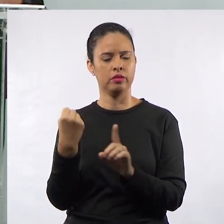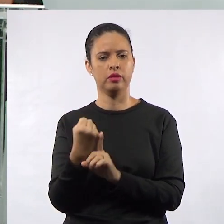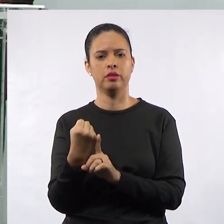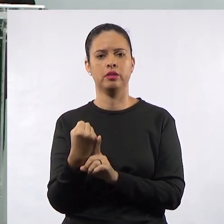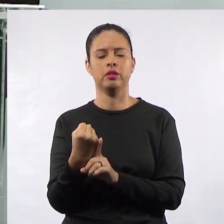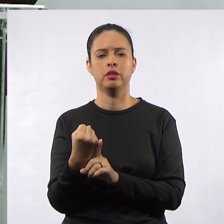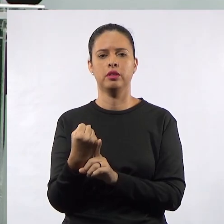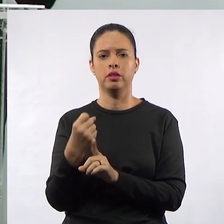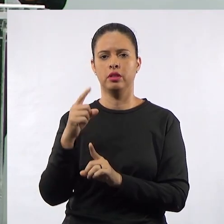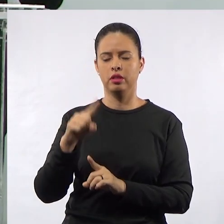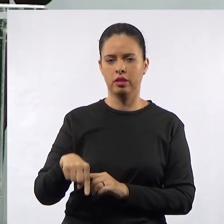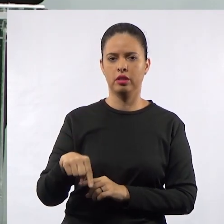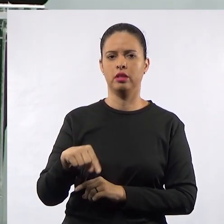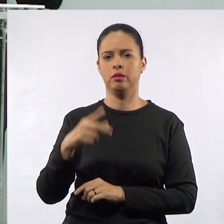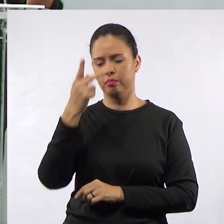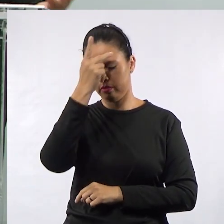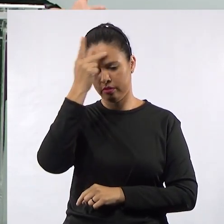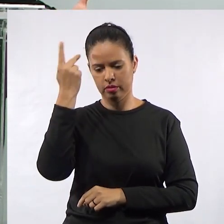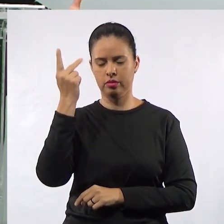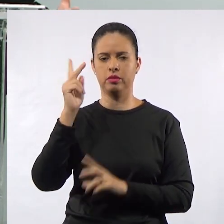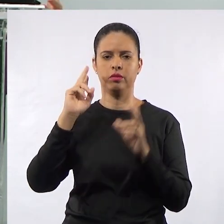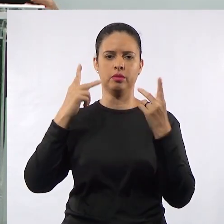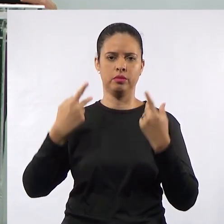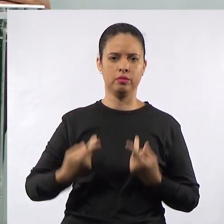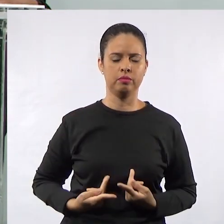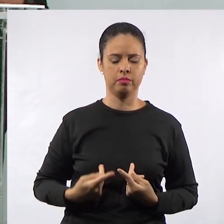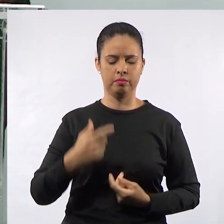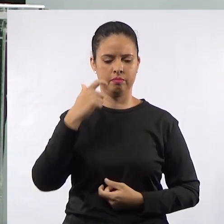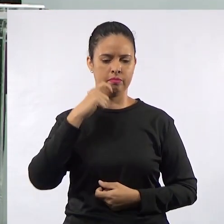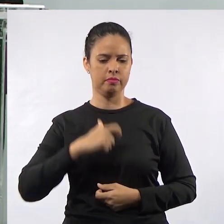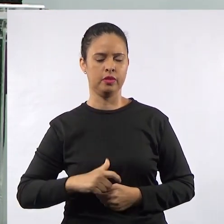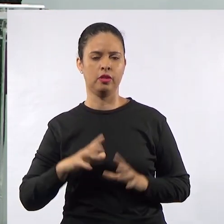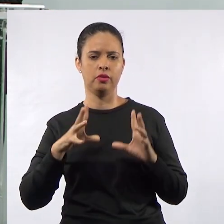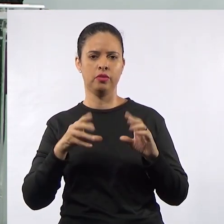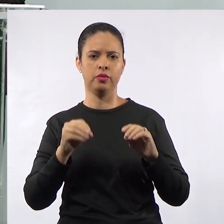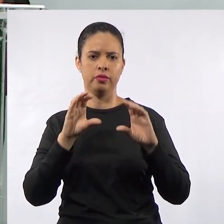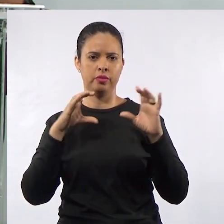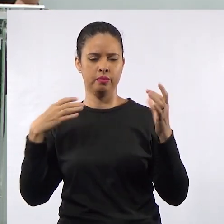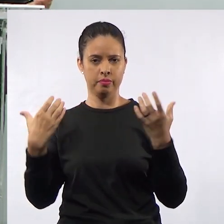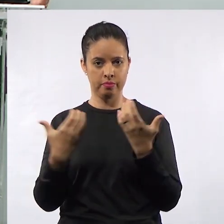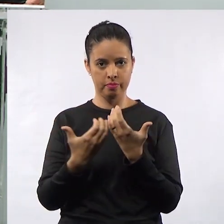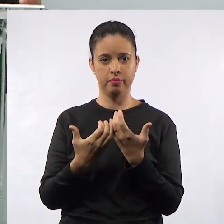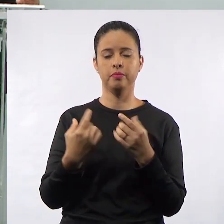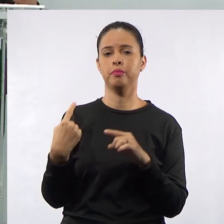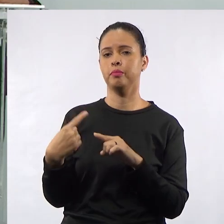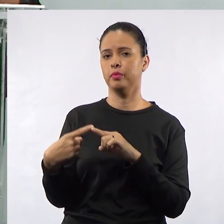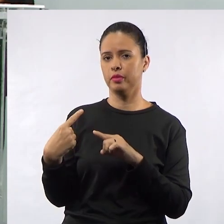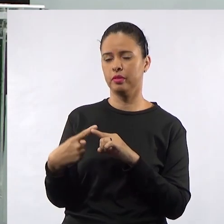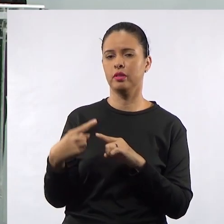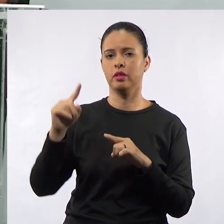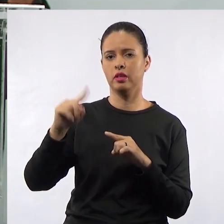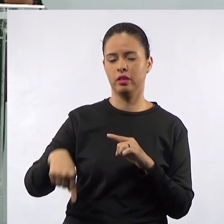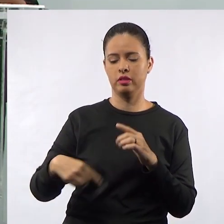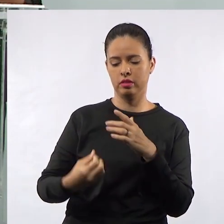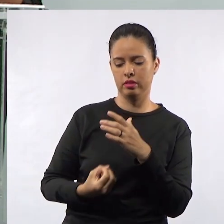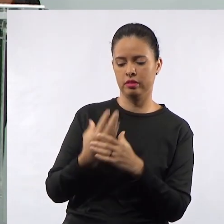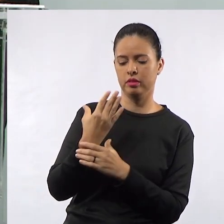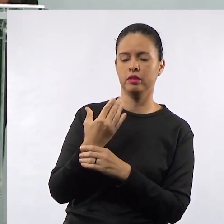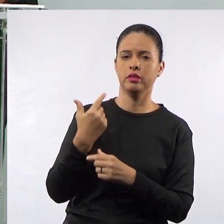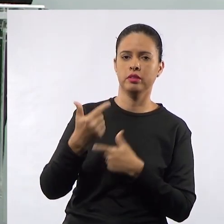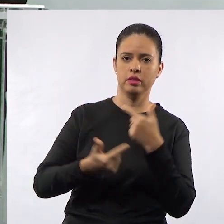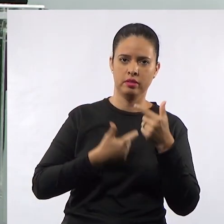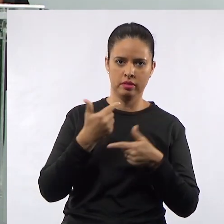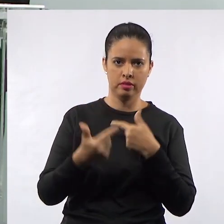envolve ali a manutenção a dignidade da pessoa humana envolve toda uma comunidade Tá certo porque por meio da